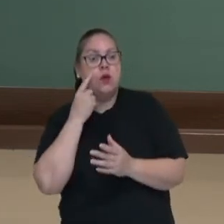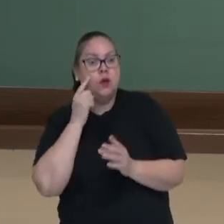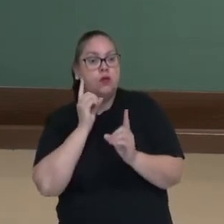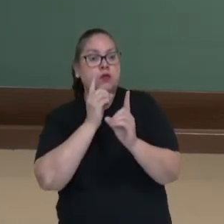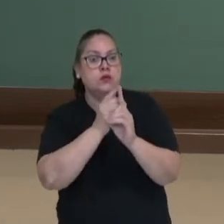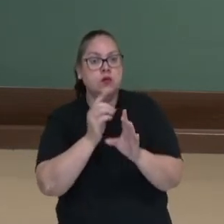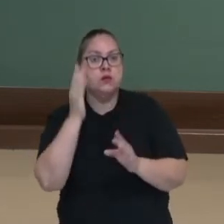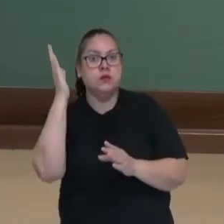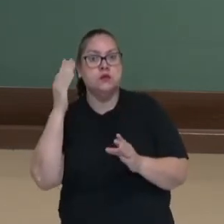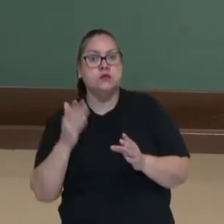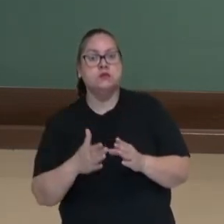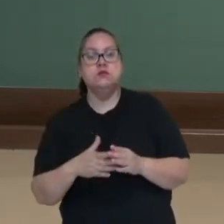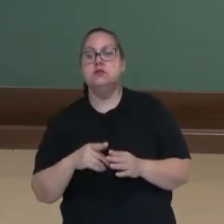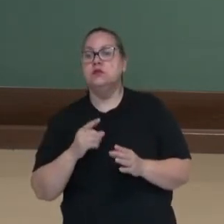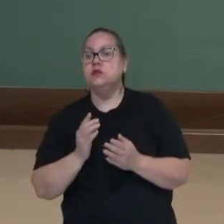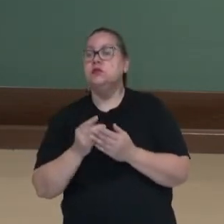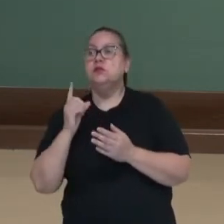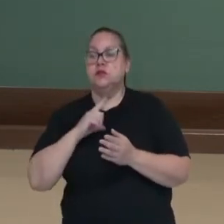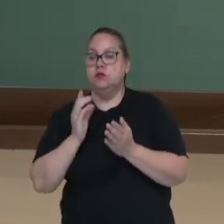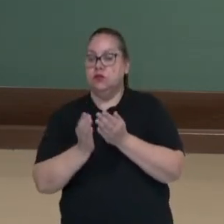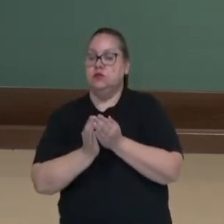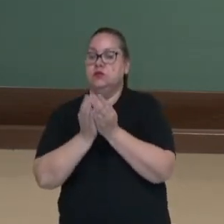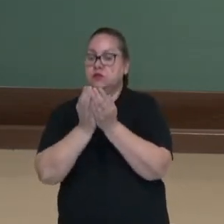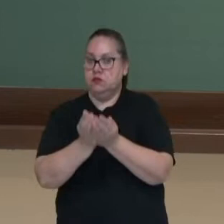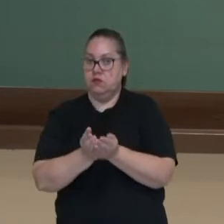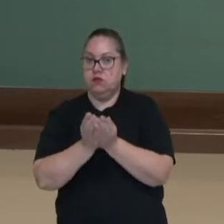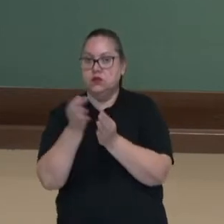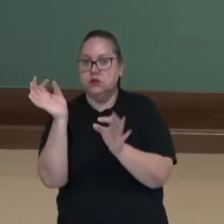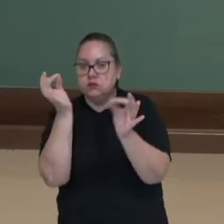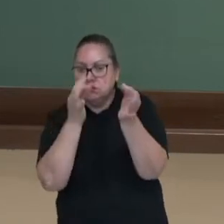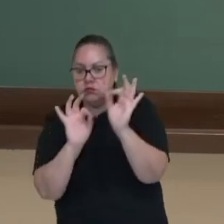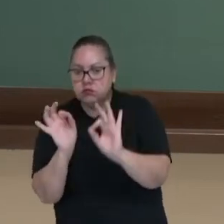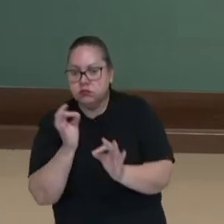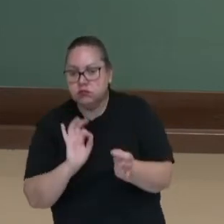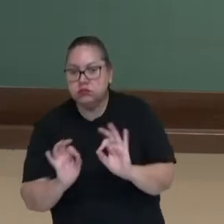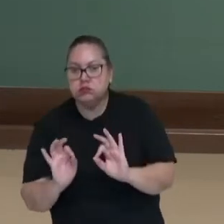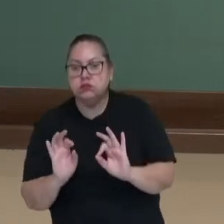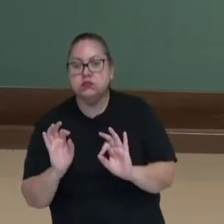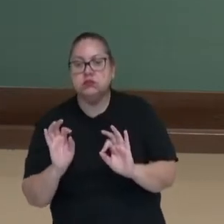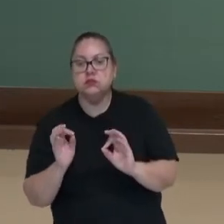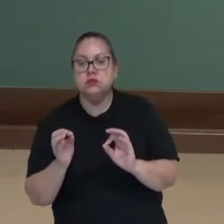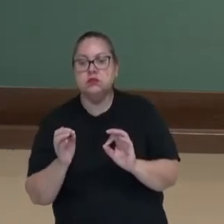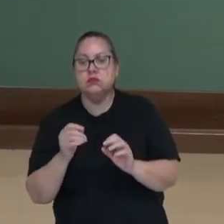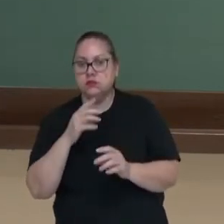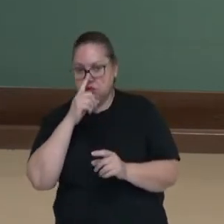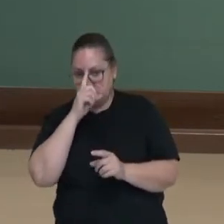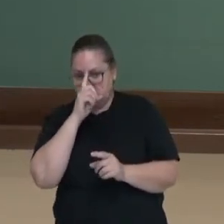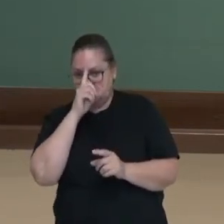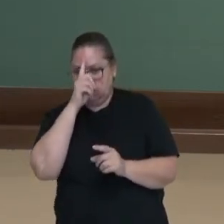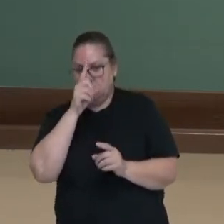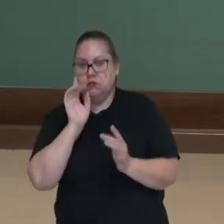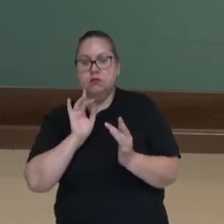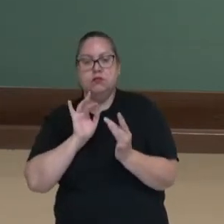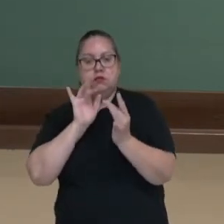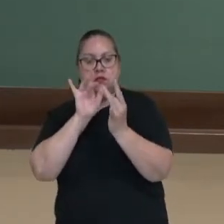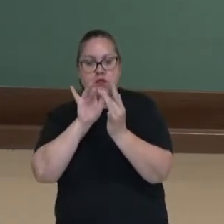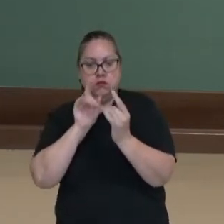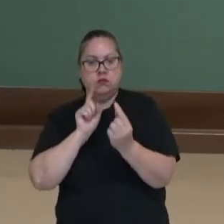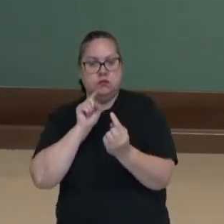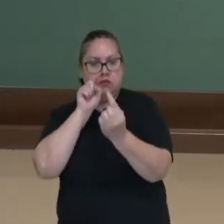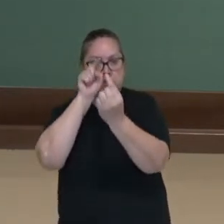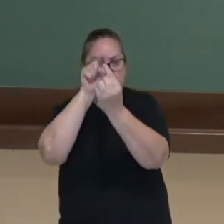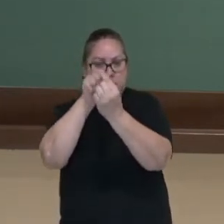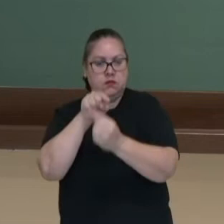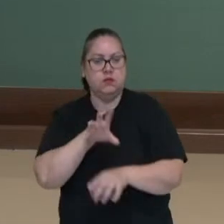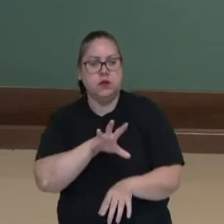houve foi uma esquadra muito bem montada, organizada, intencional para garantir posse, a